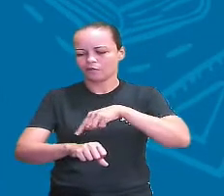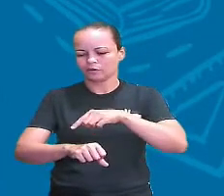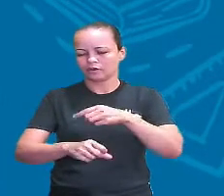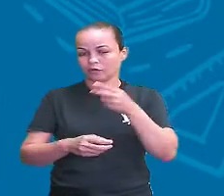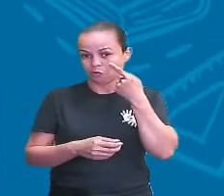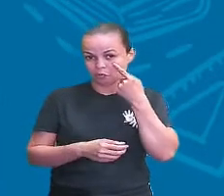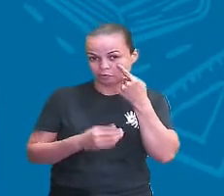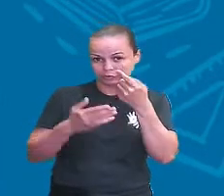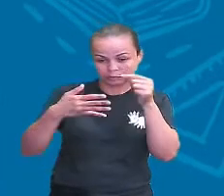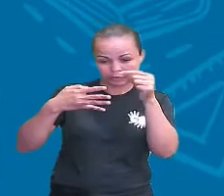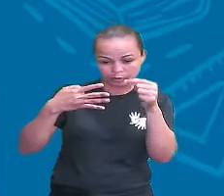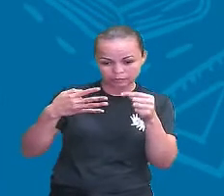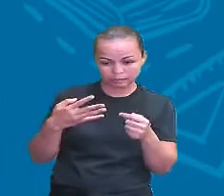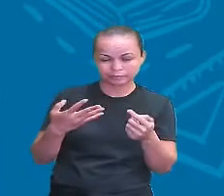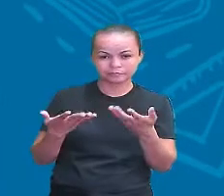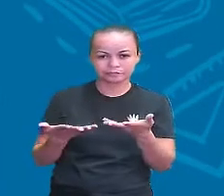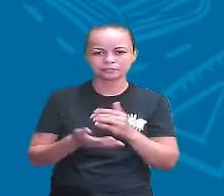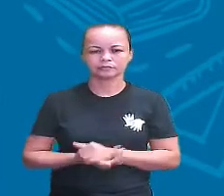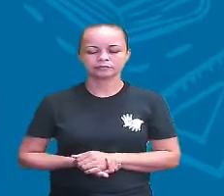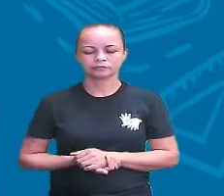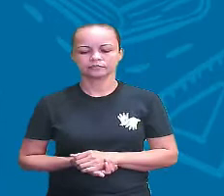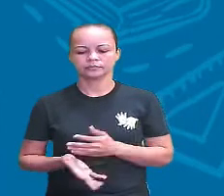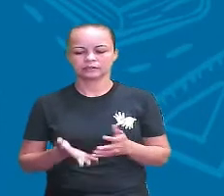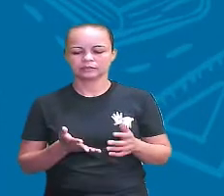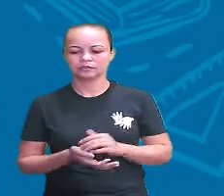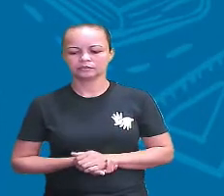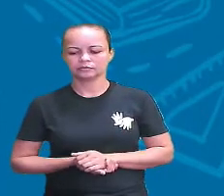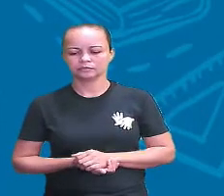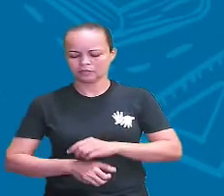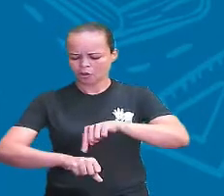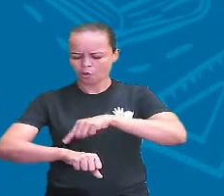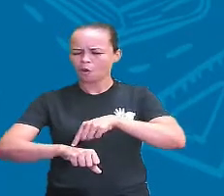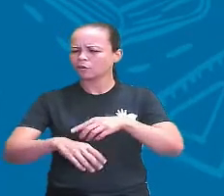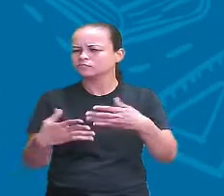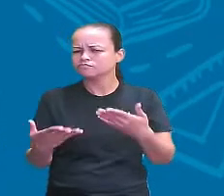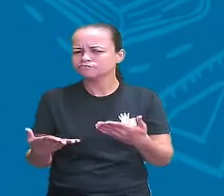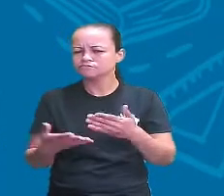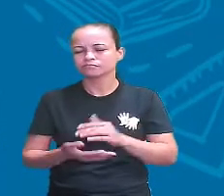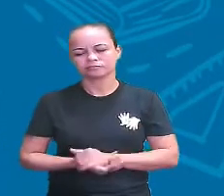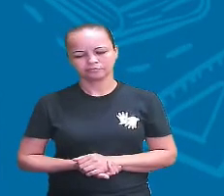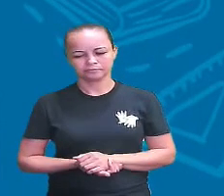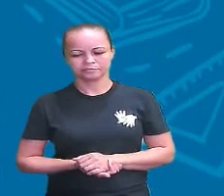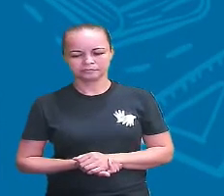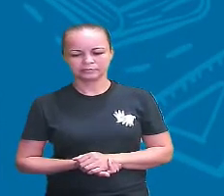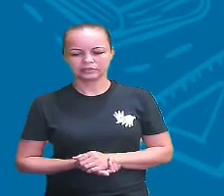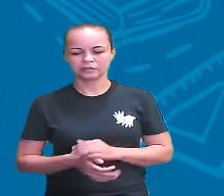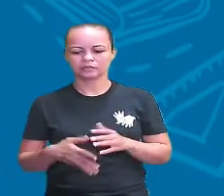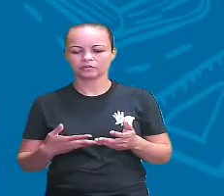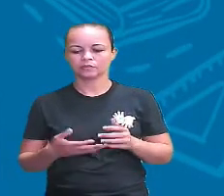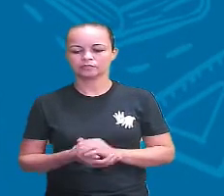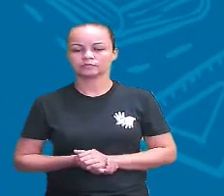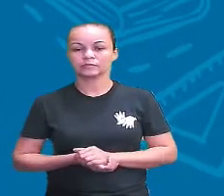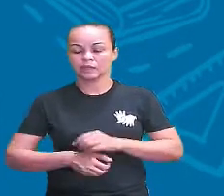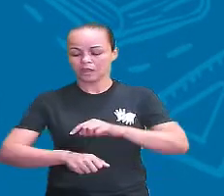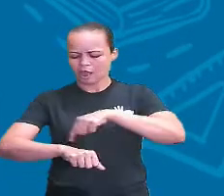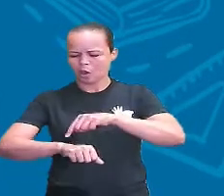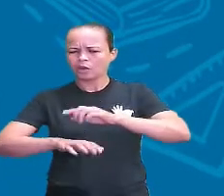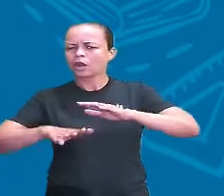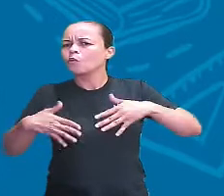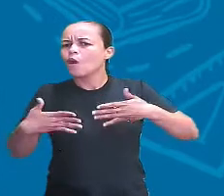quantas temos. Temos aí, ó, what time is it? Para saber que horas são. Temos what is the time? Para